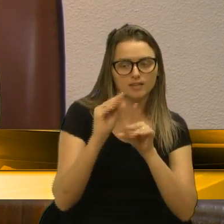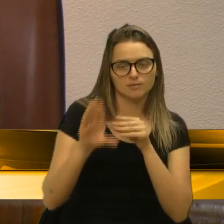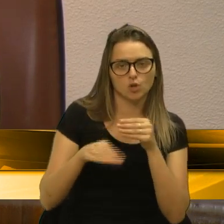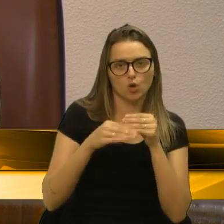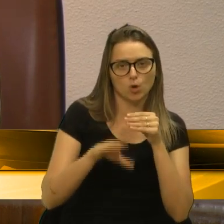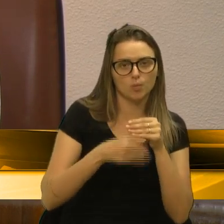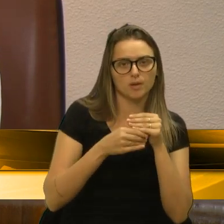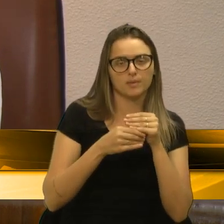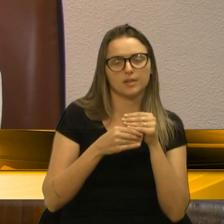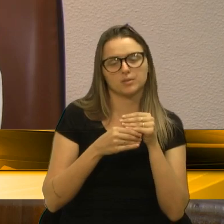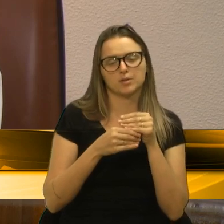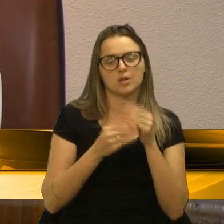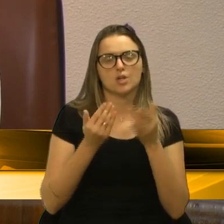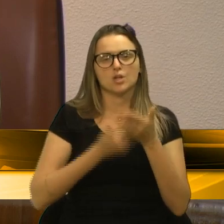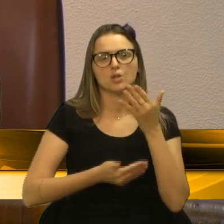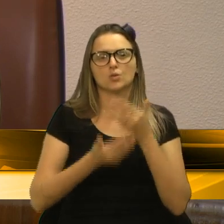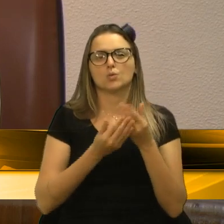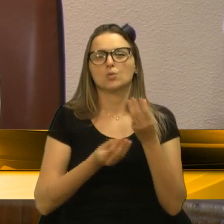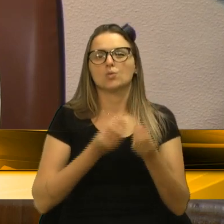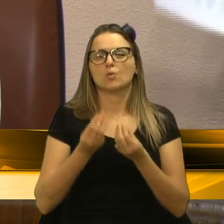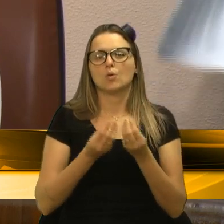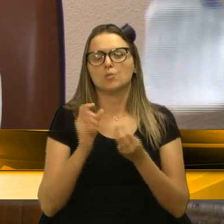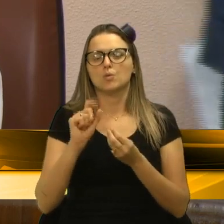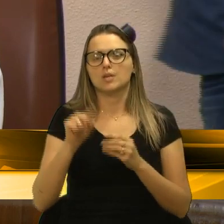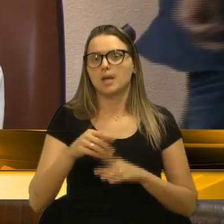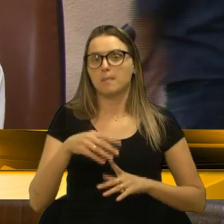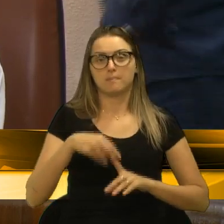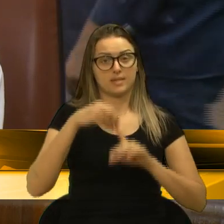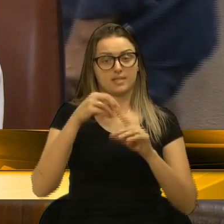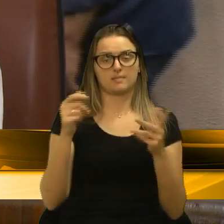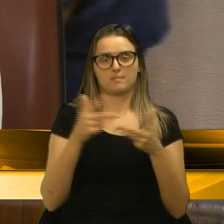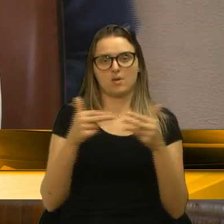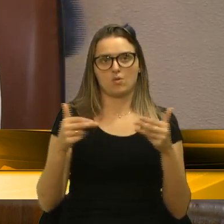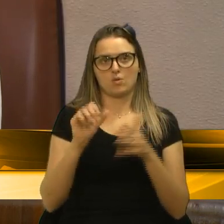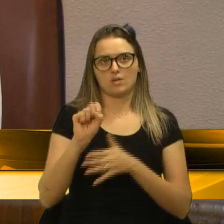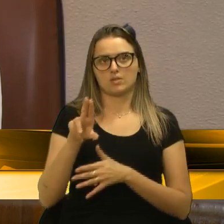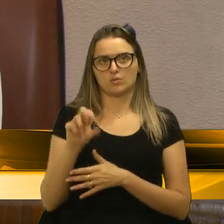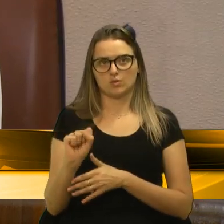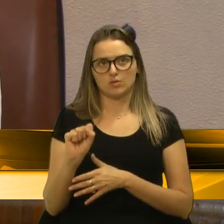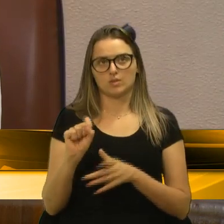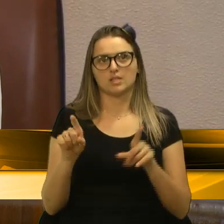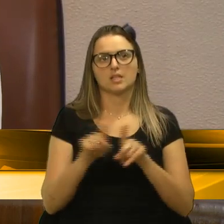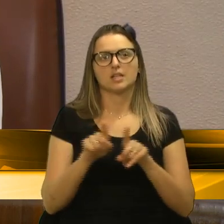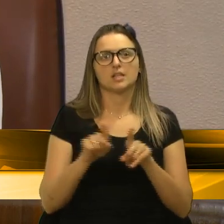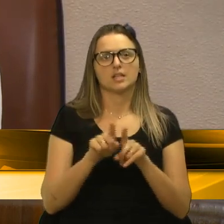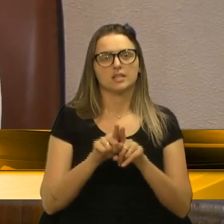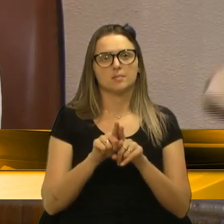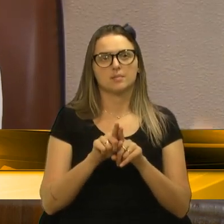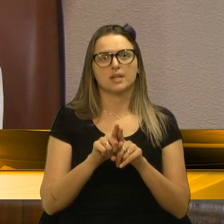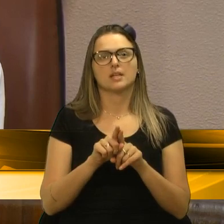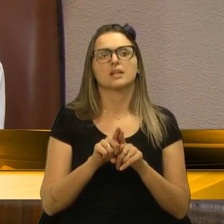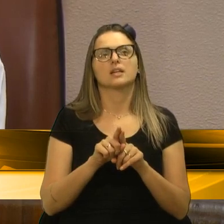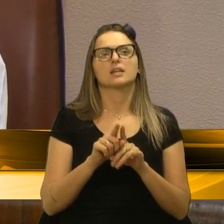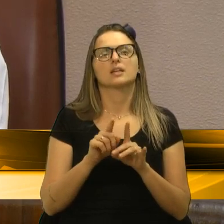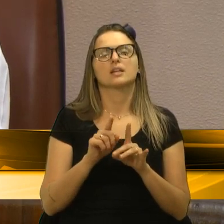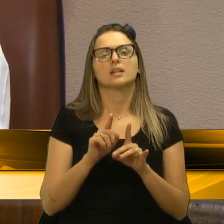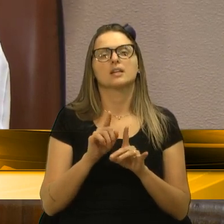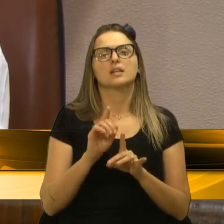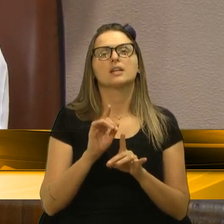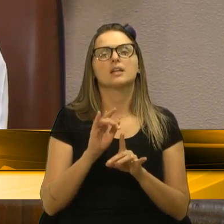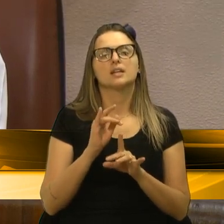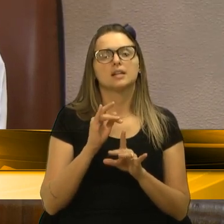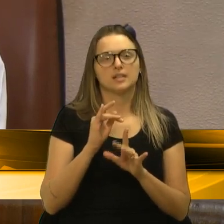desta última como um dos princípios do SUS e, posteriormente, em sua institucionalização através